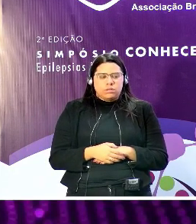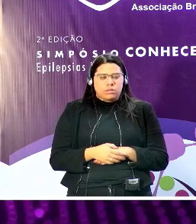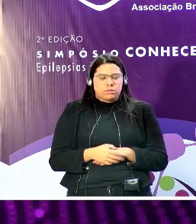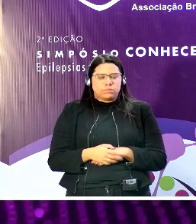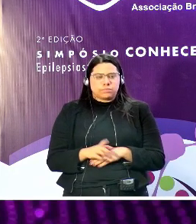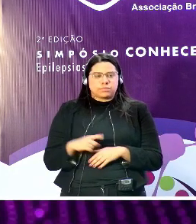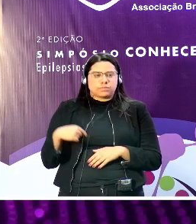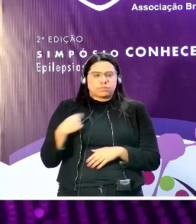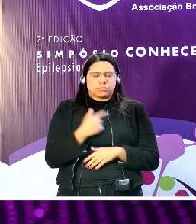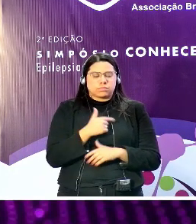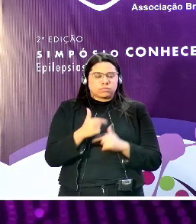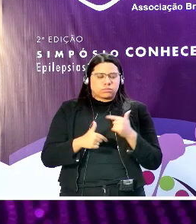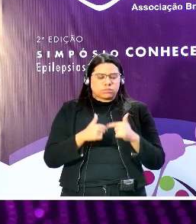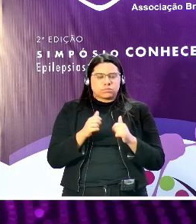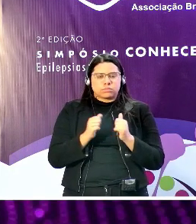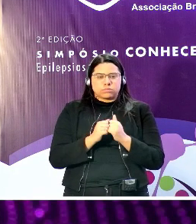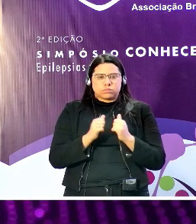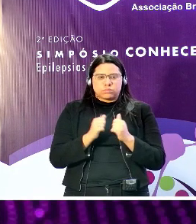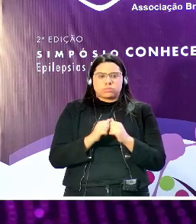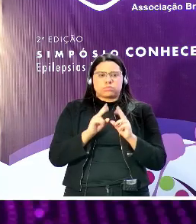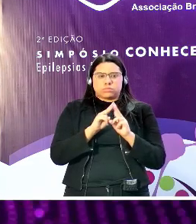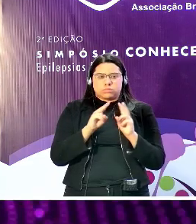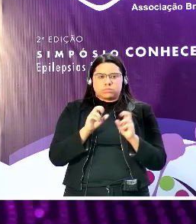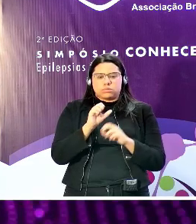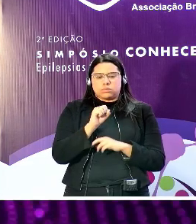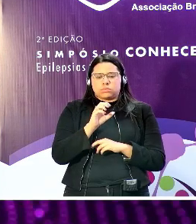trabalhado com os canais de sódio também aqui.